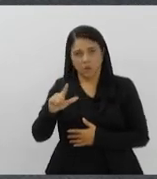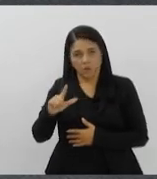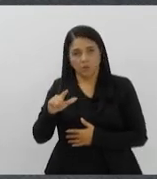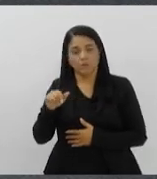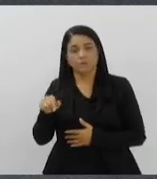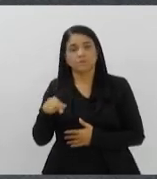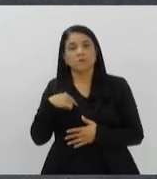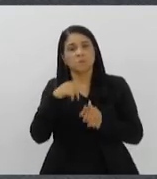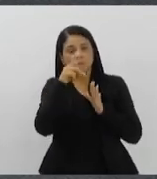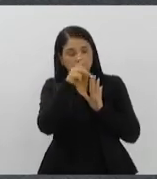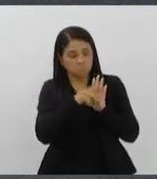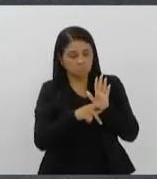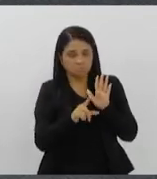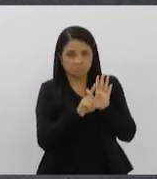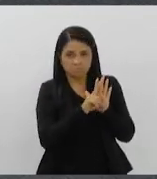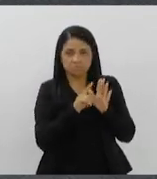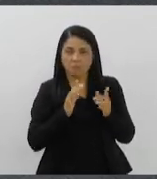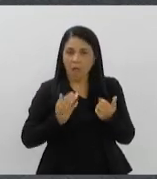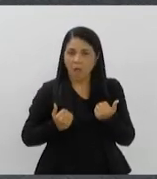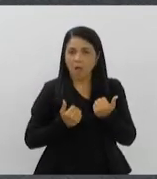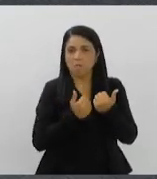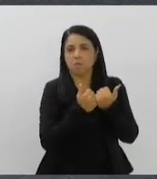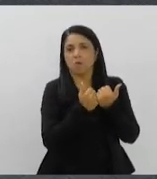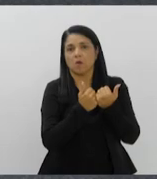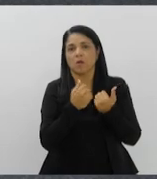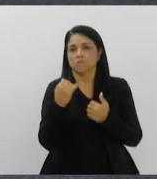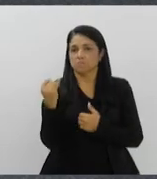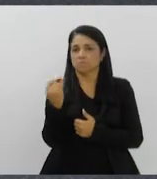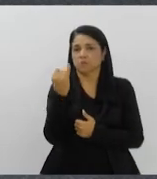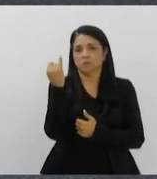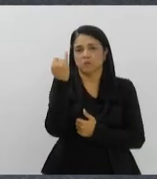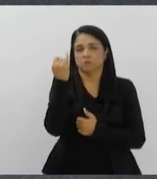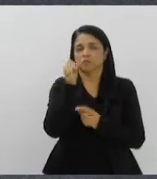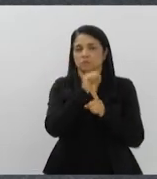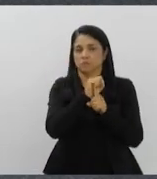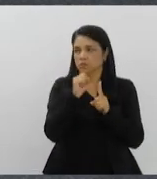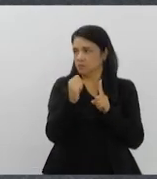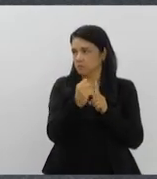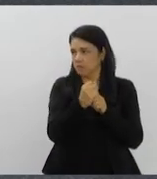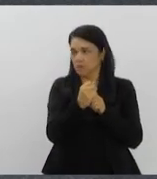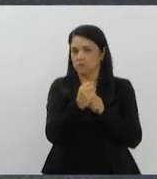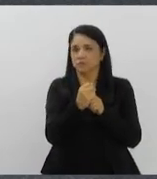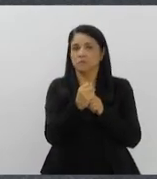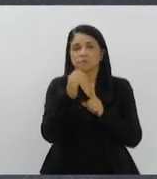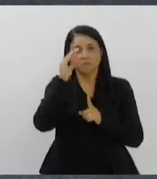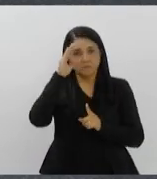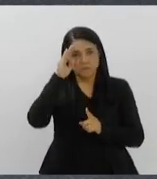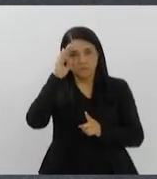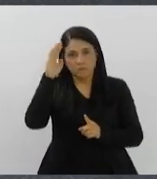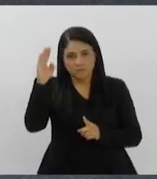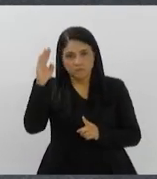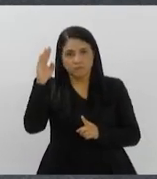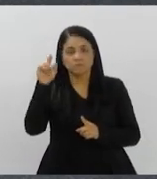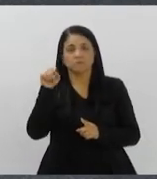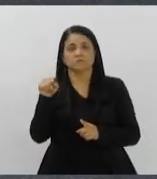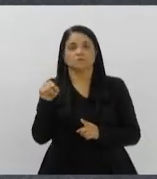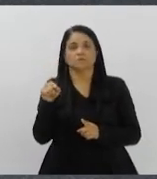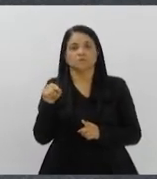esse projeto traz uma contribuição muito importante para a nossa sociedade, principalmente quando